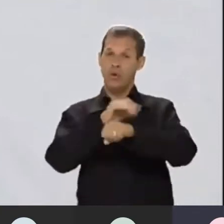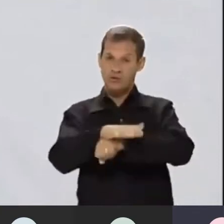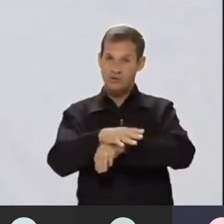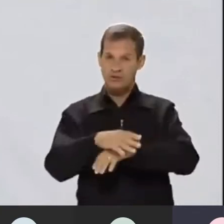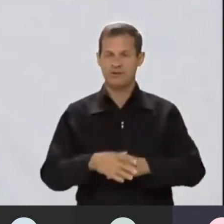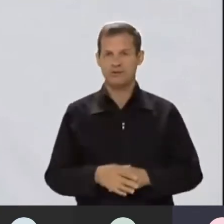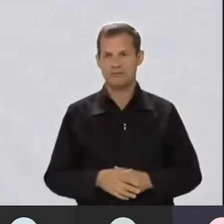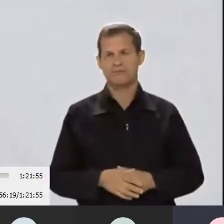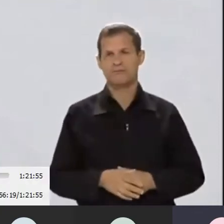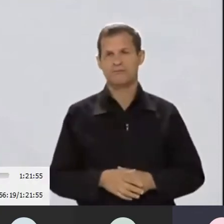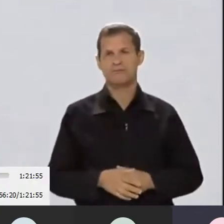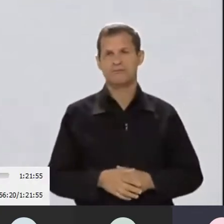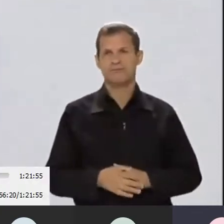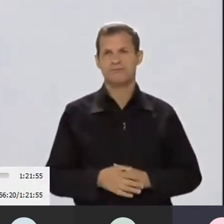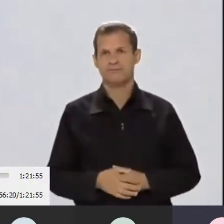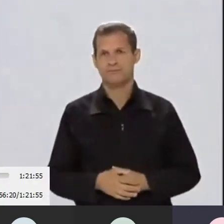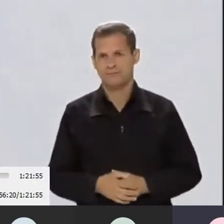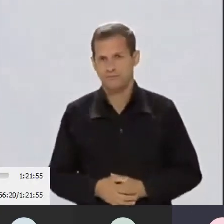nosso quadro,